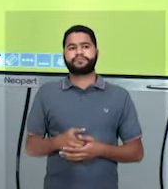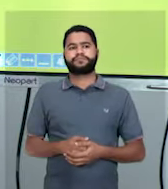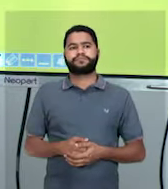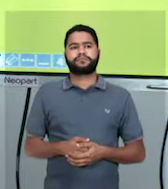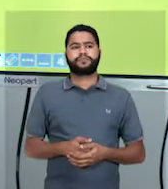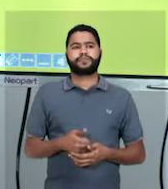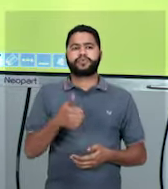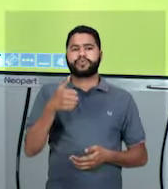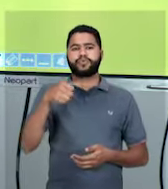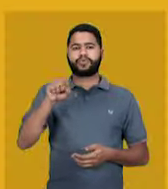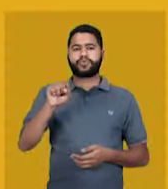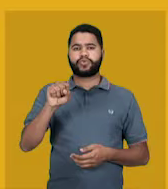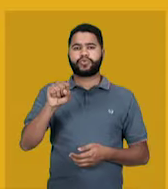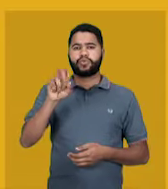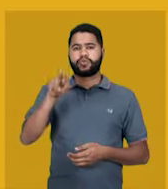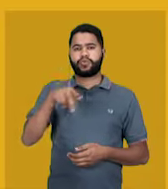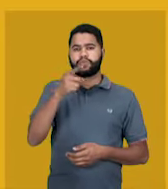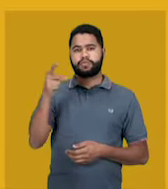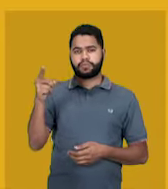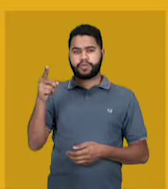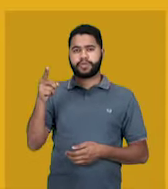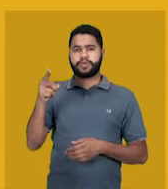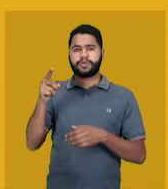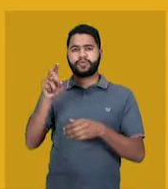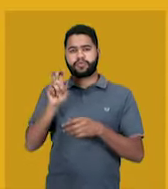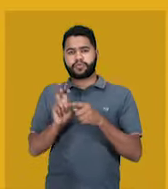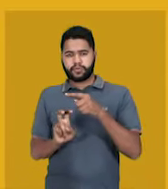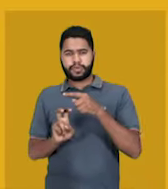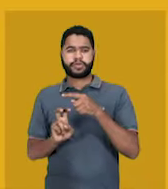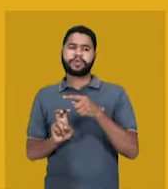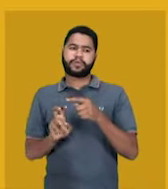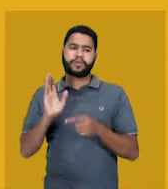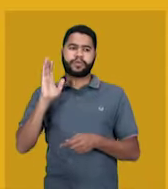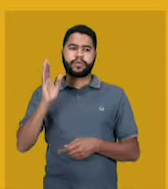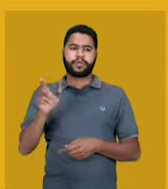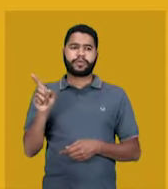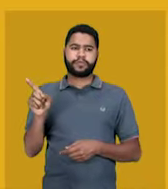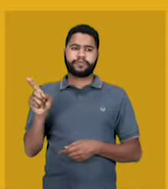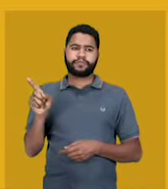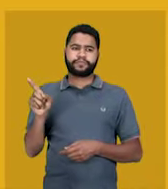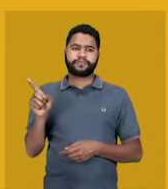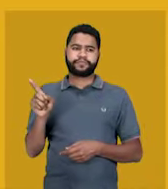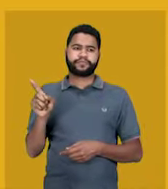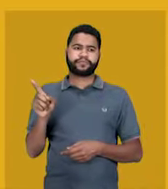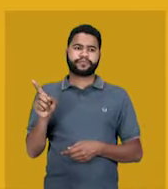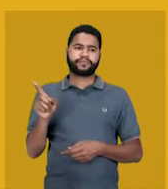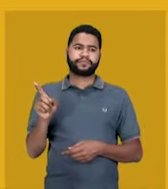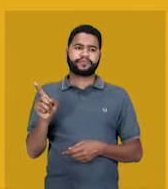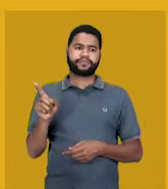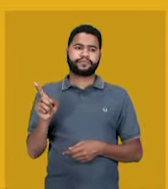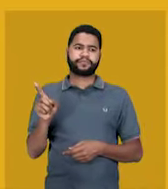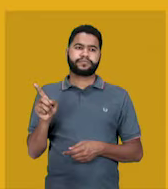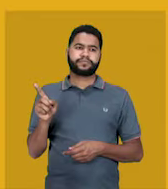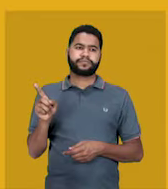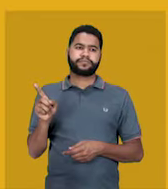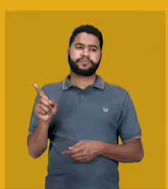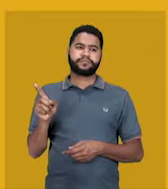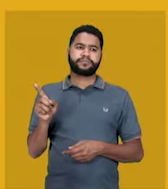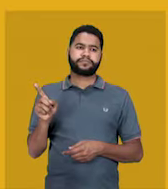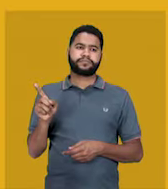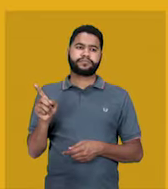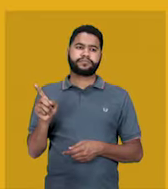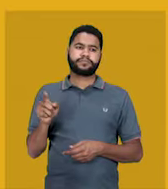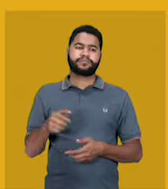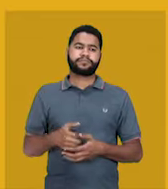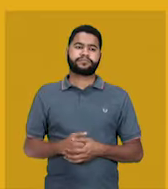18π sobre 5, da forma direta também, aqui, ó. 18 vezes 180 dividido por